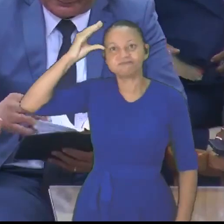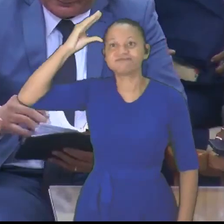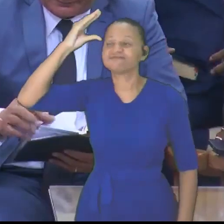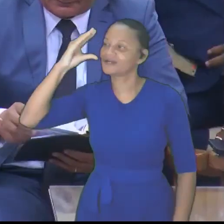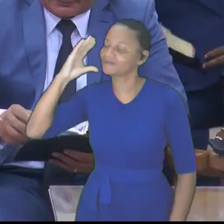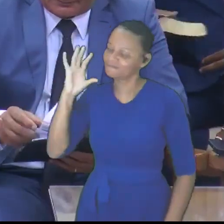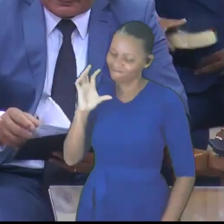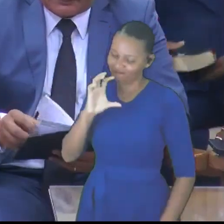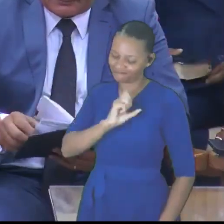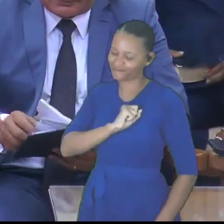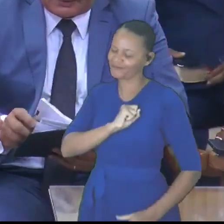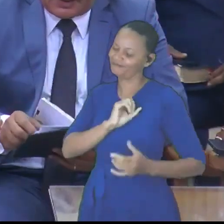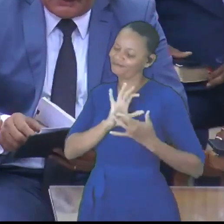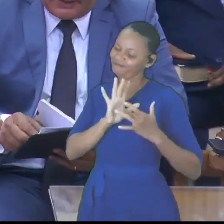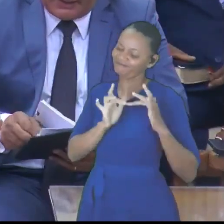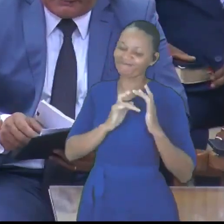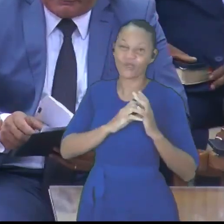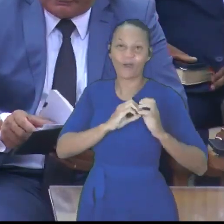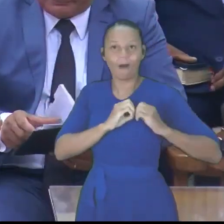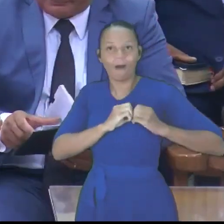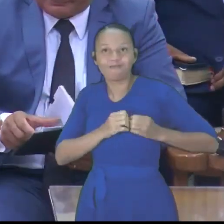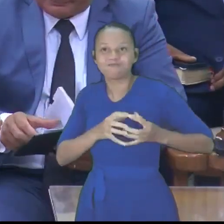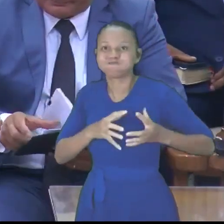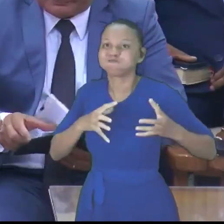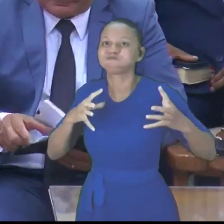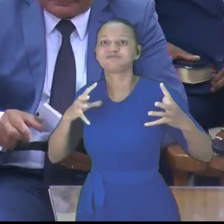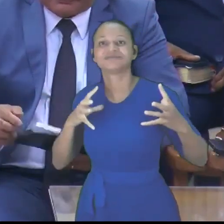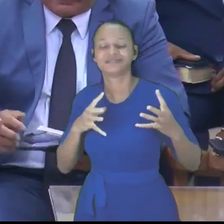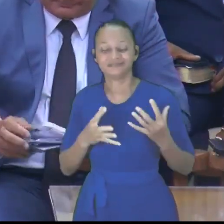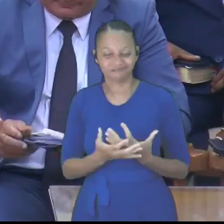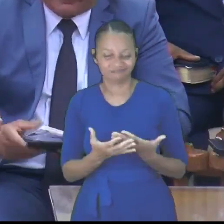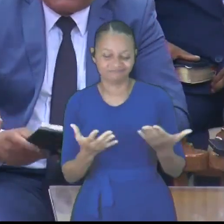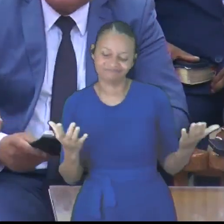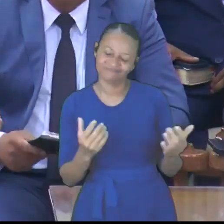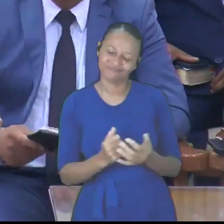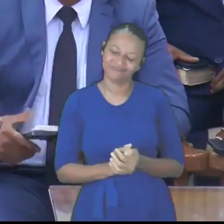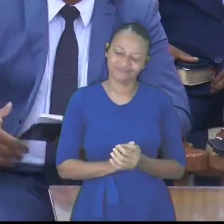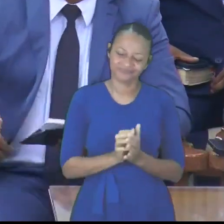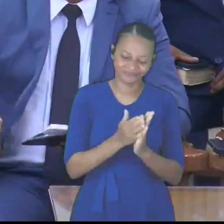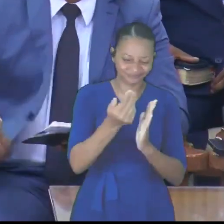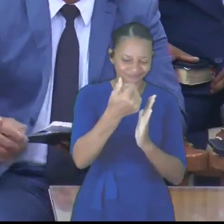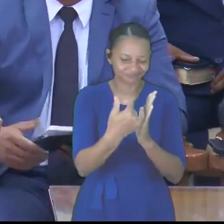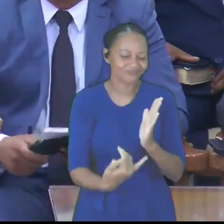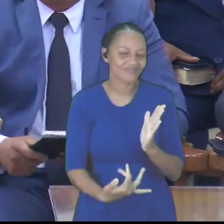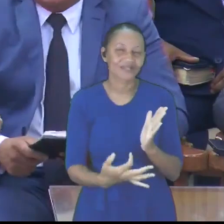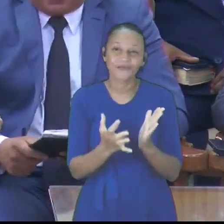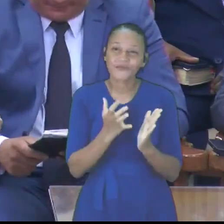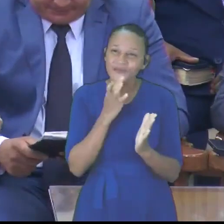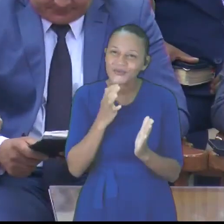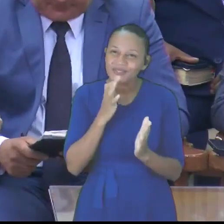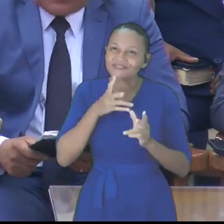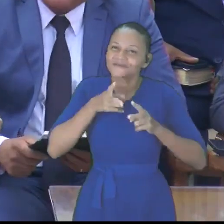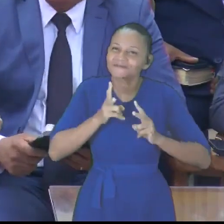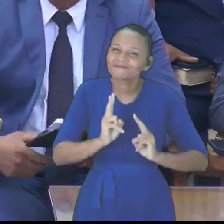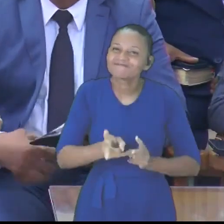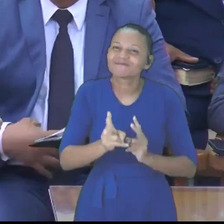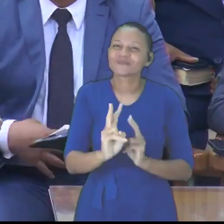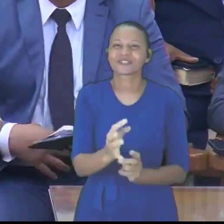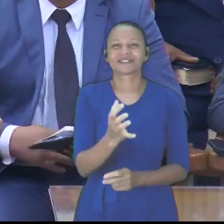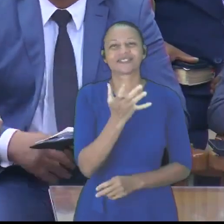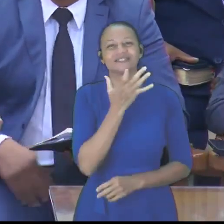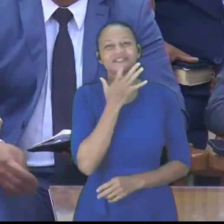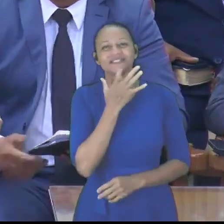por Jesus tem crescido. A Bíblia diz: conheçamos e prossigamos em